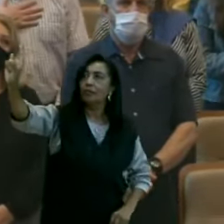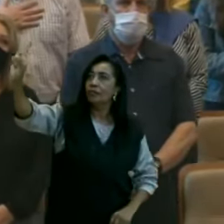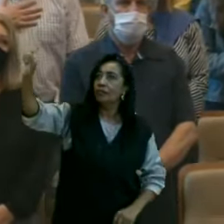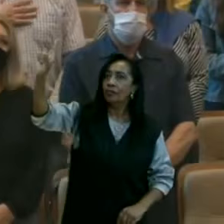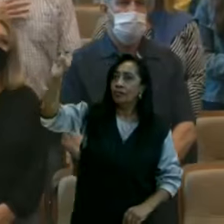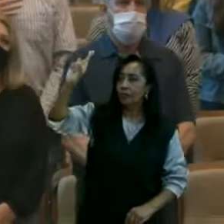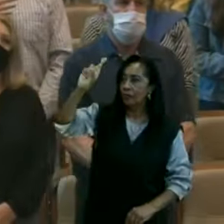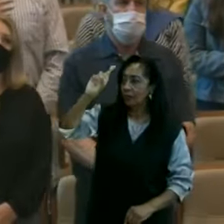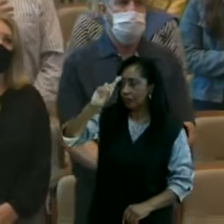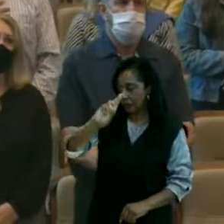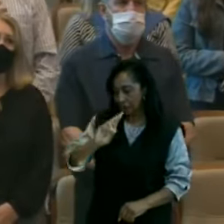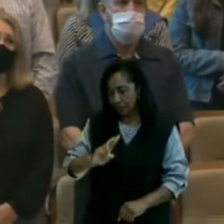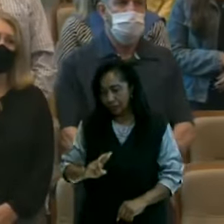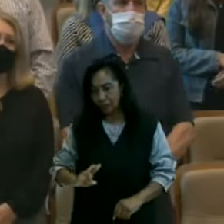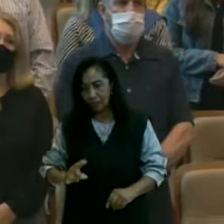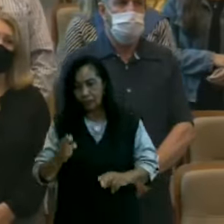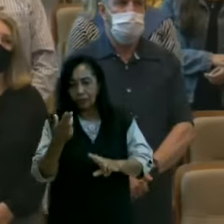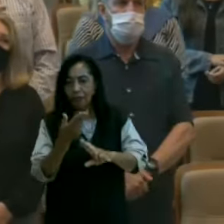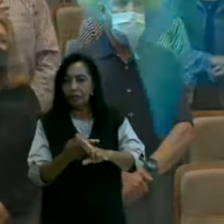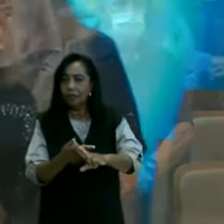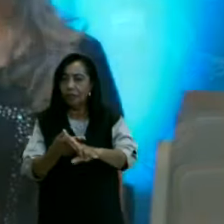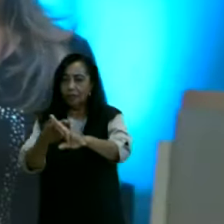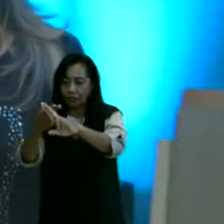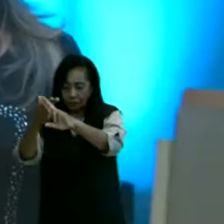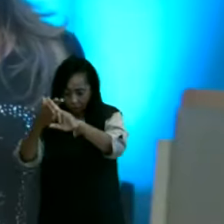Senhor. Aleluia. Usa-me.